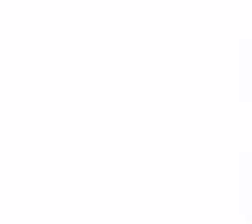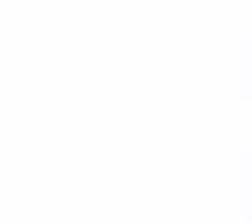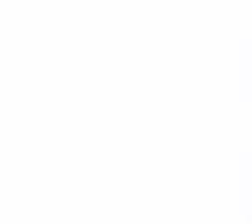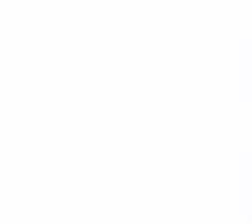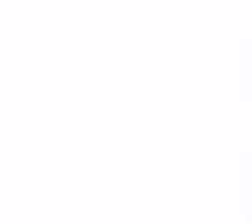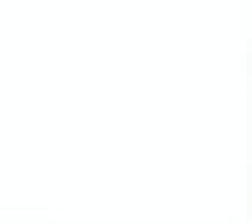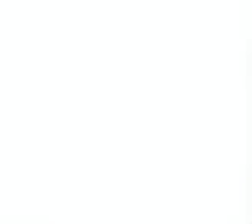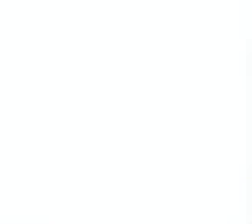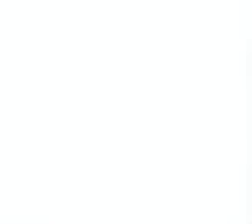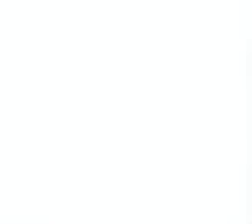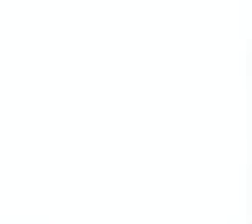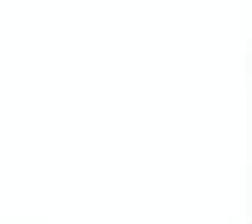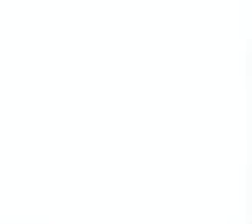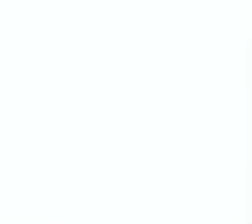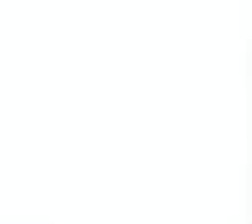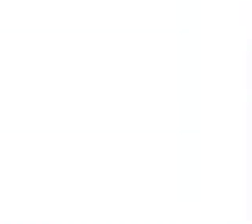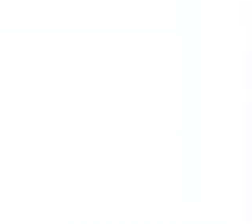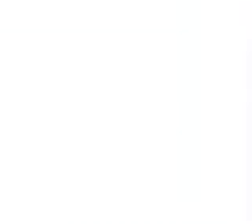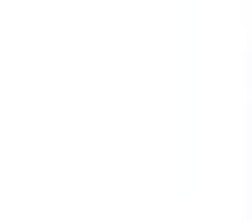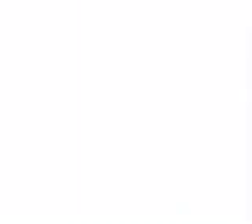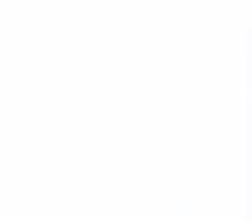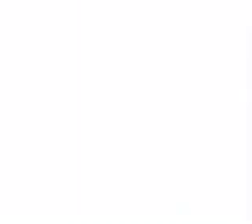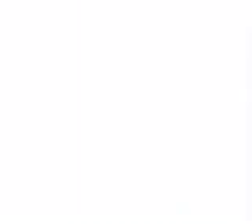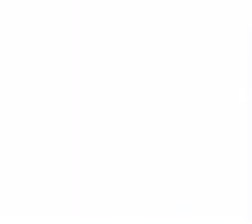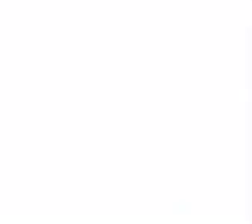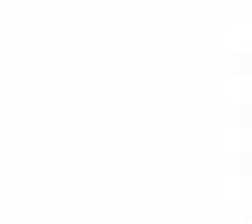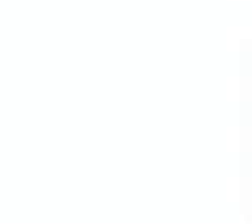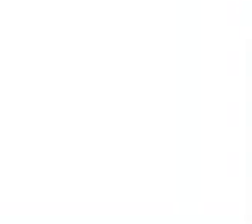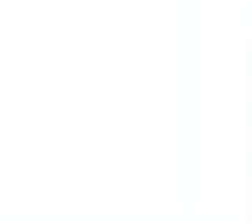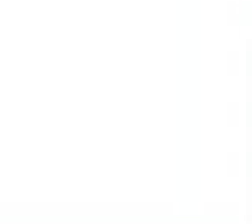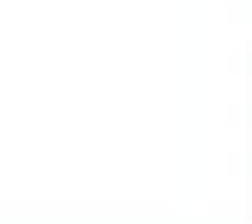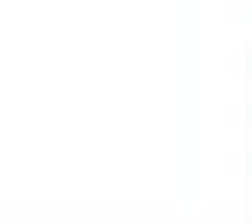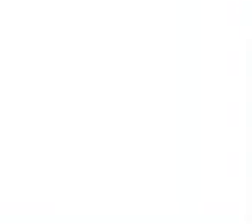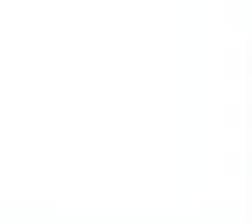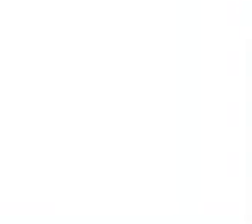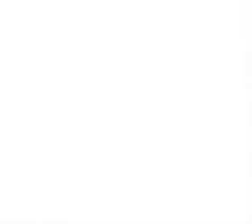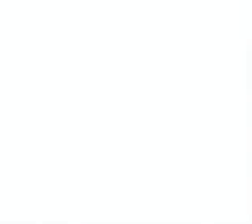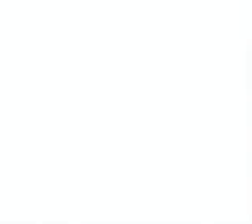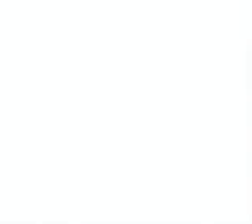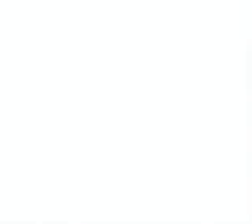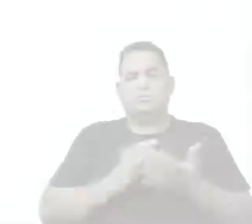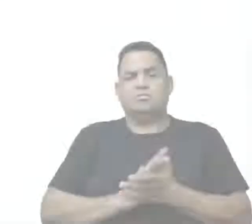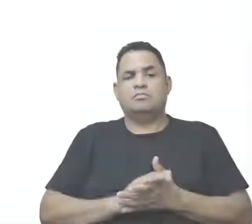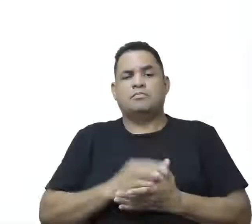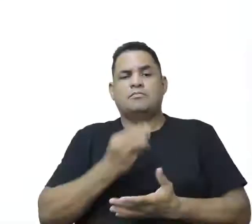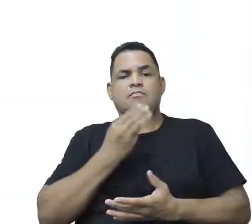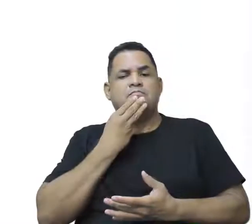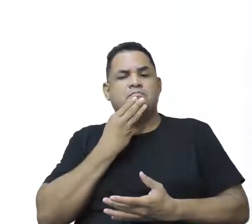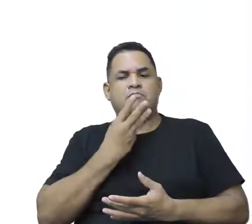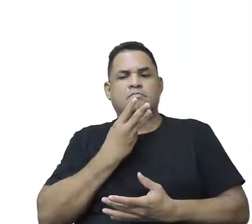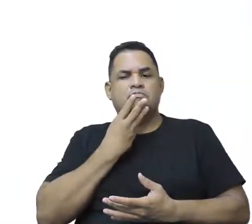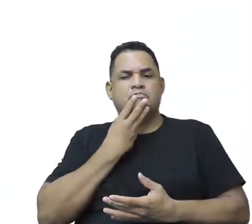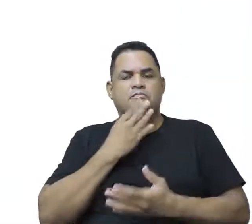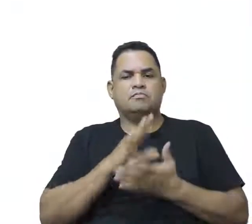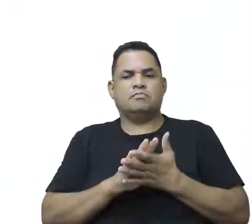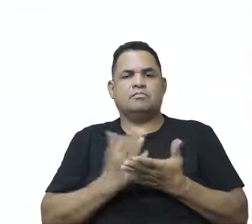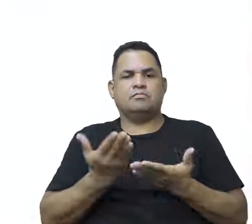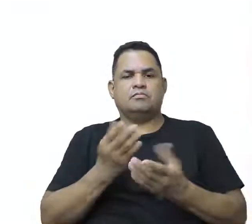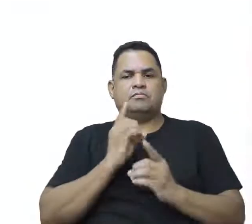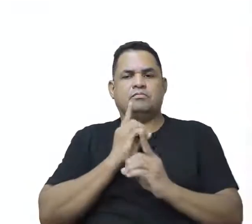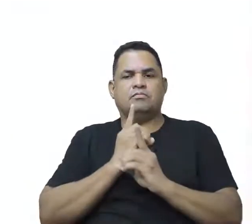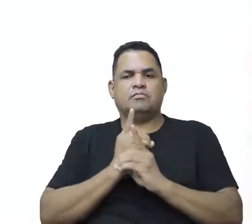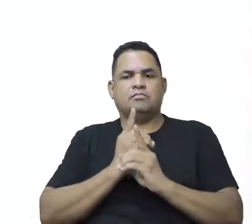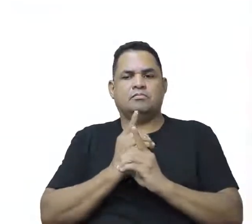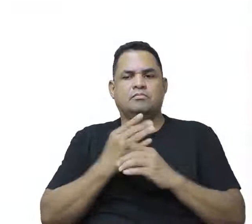relação da religião aí com a sociedade, né? E o Weber, ele descobriu, né,